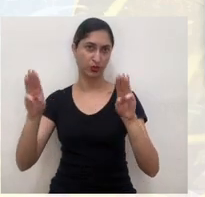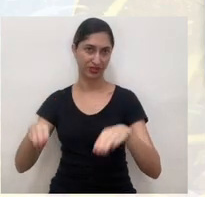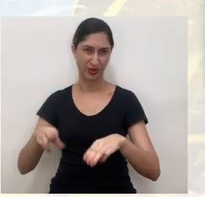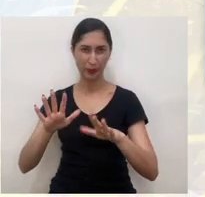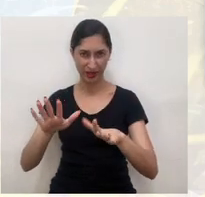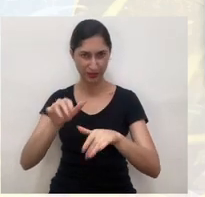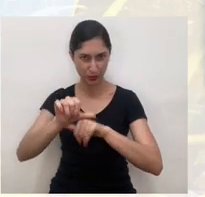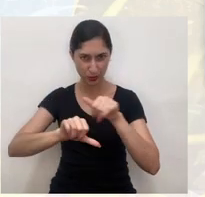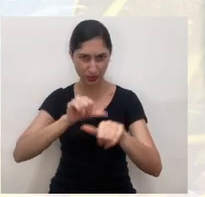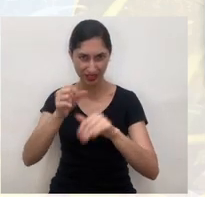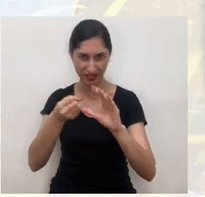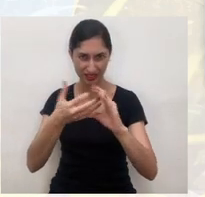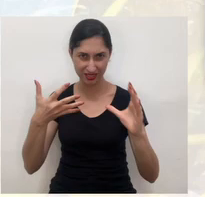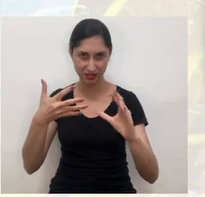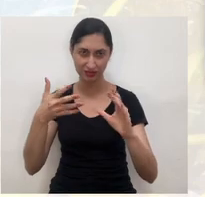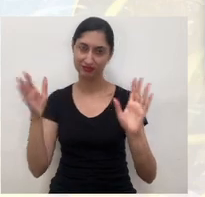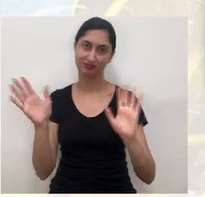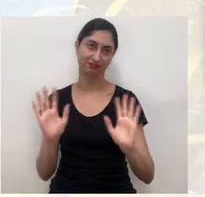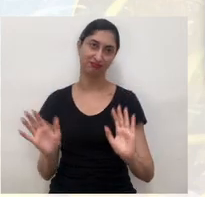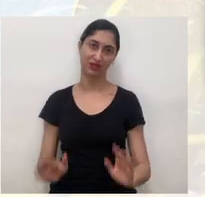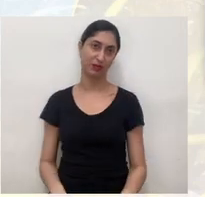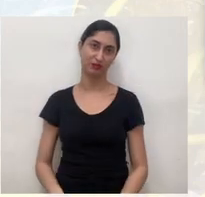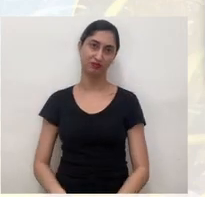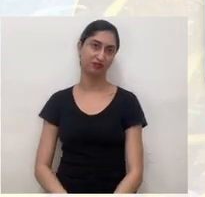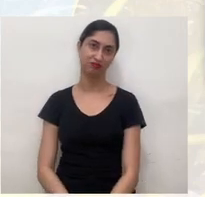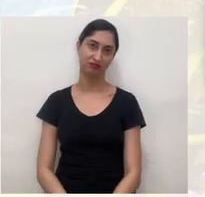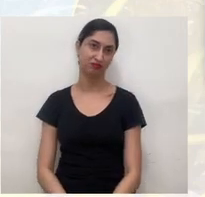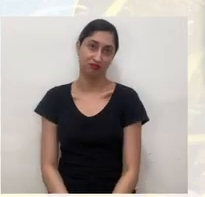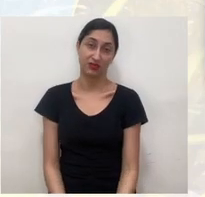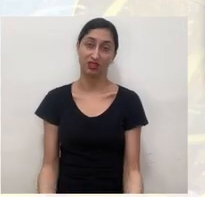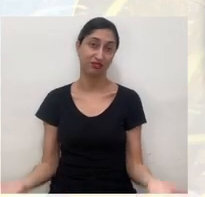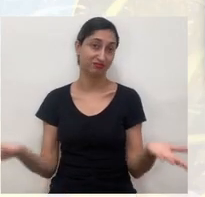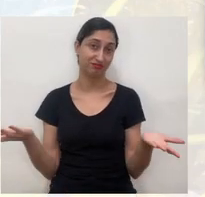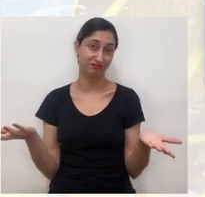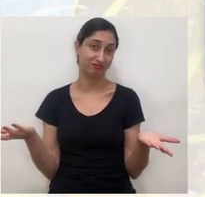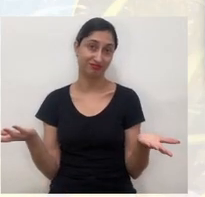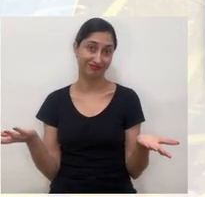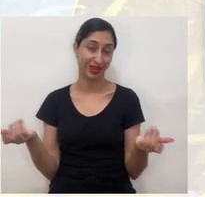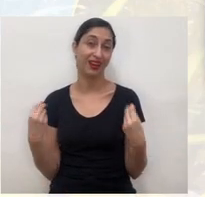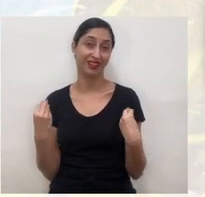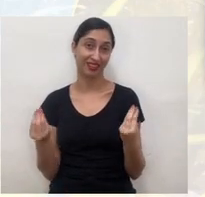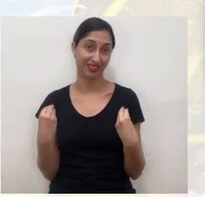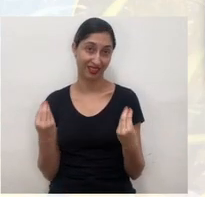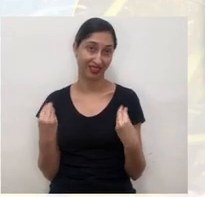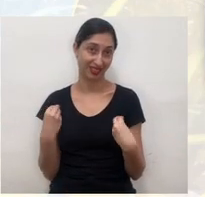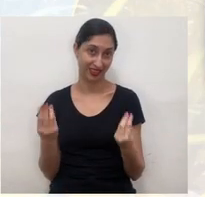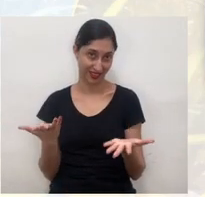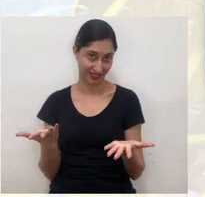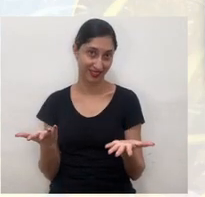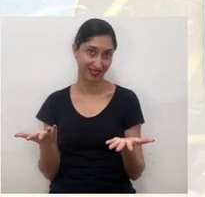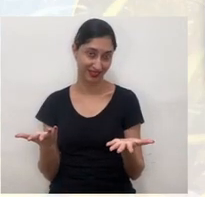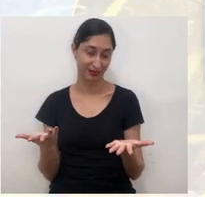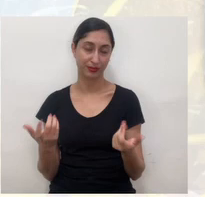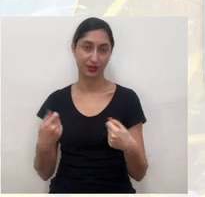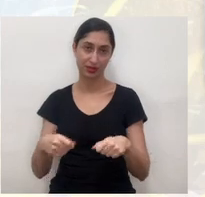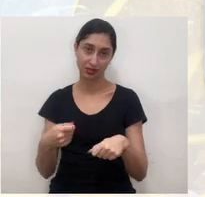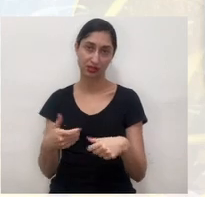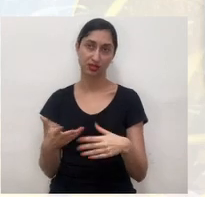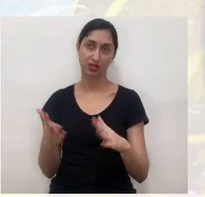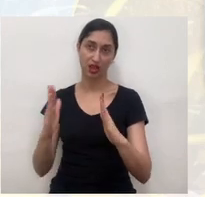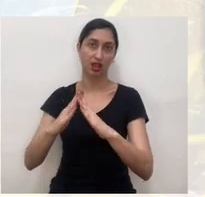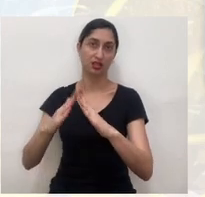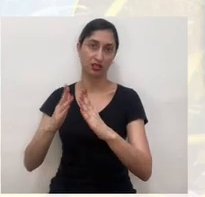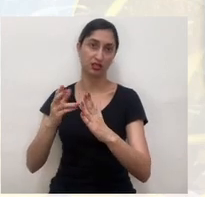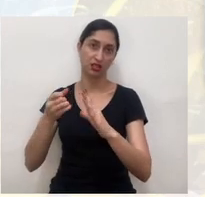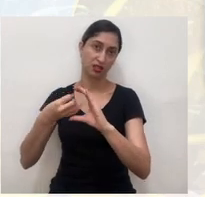as características ali, porque senão não adiantava preservar, não tem sentido. Né? O visitante tem que